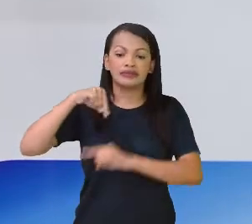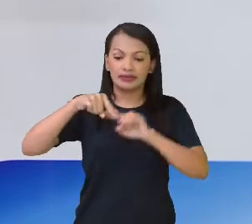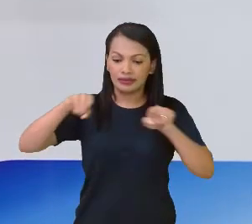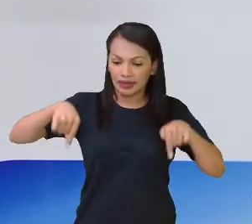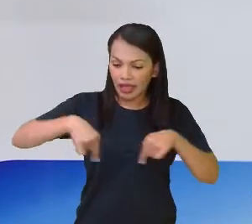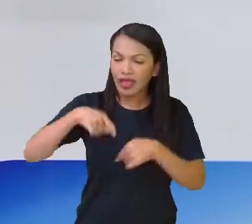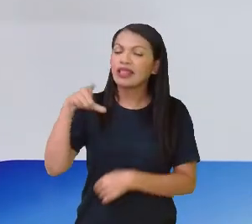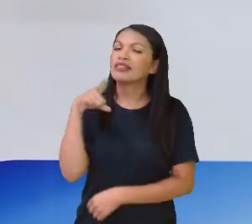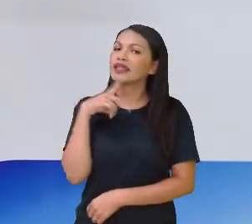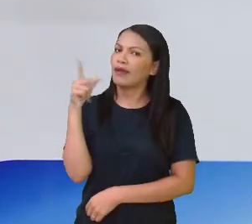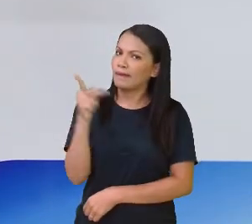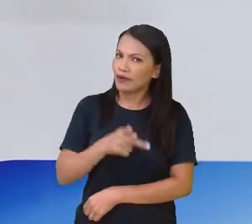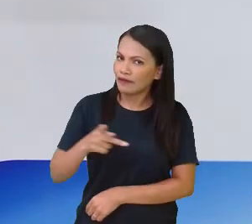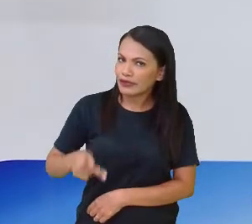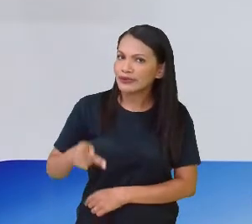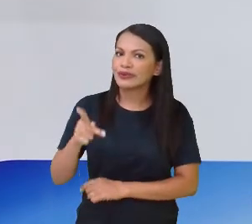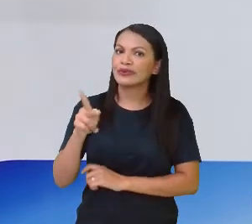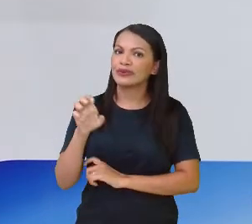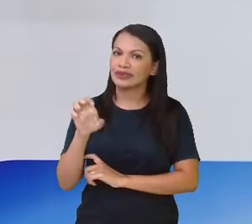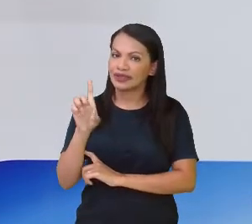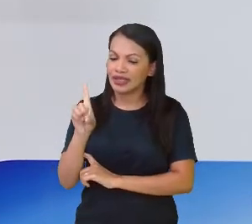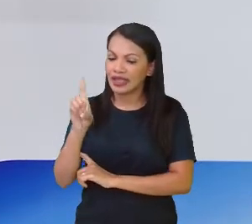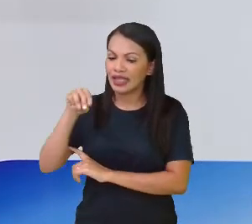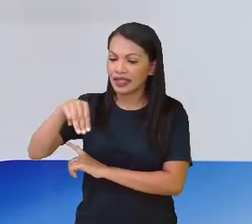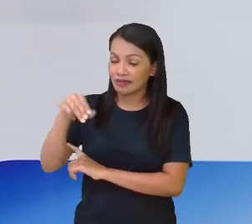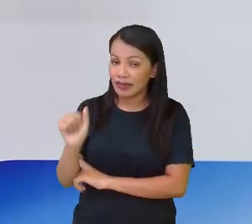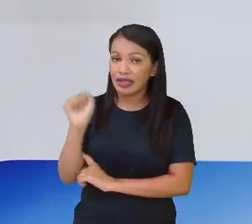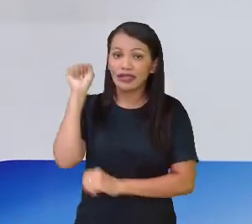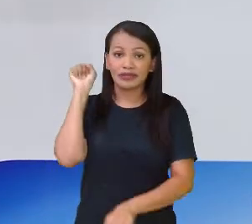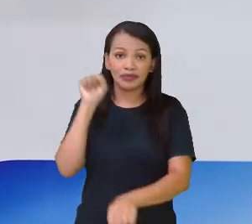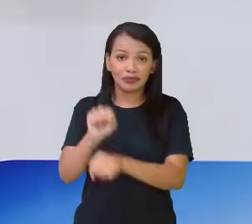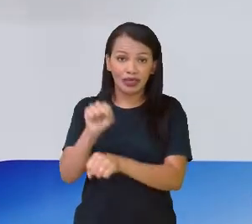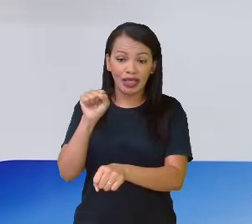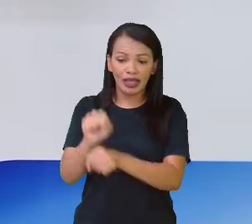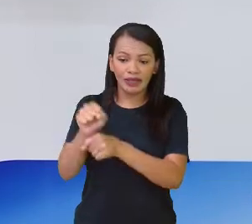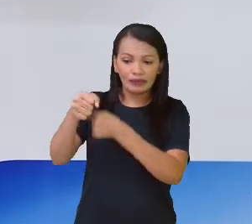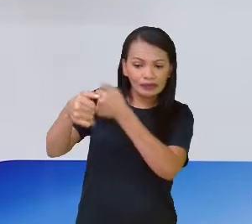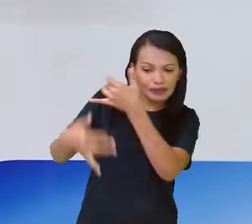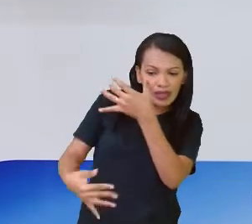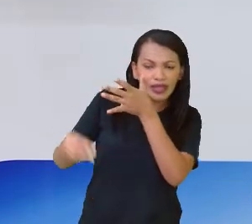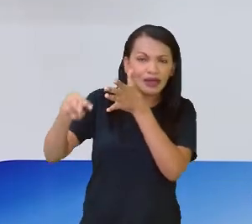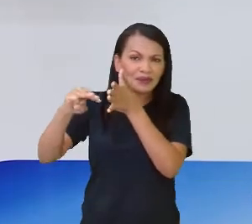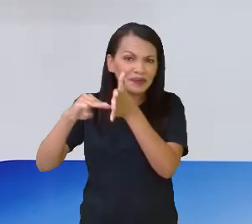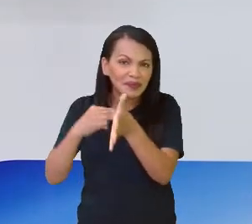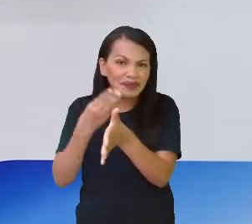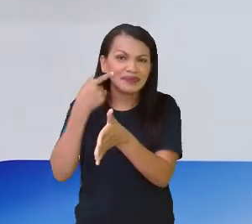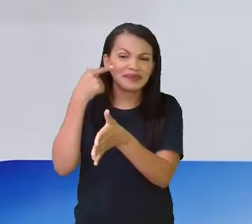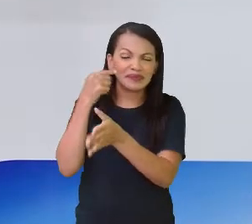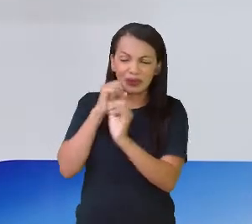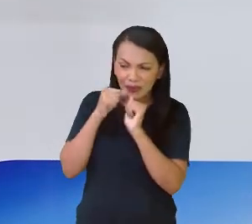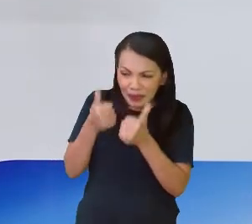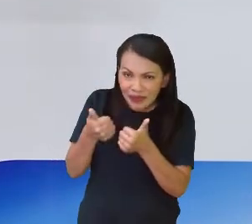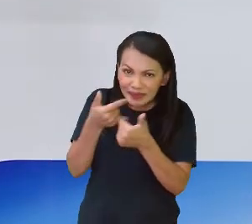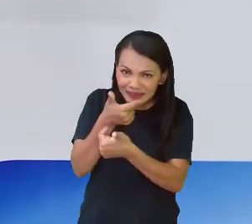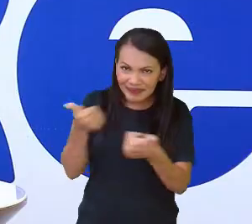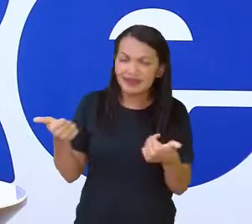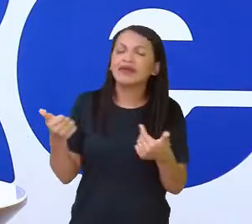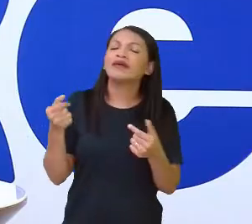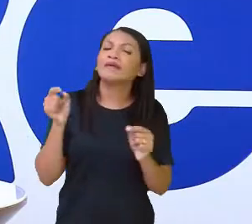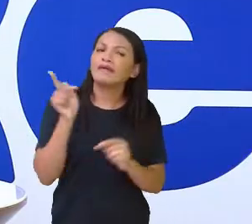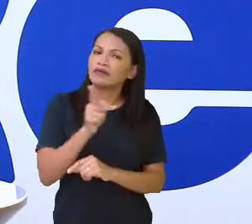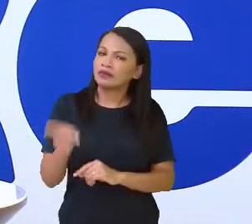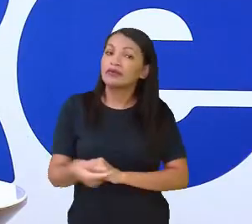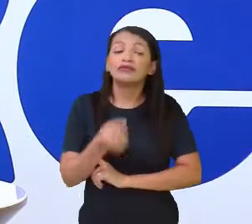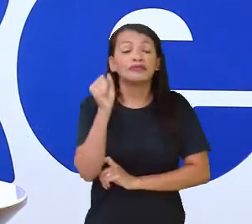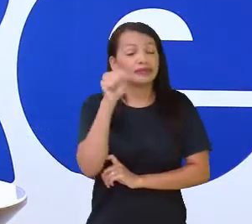a professora Kedma, que está aqui aguardando a mensagem de vocês, acompanhando tudo ali no chat, tudo certinho por aí, né, professora? E aí, professor,